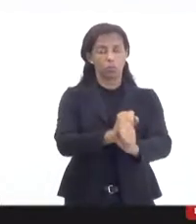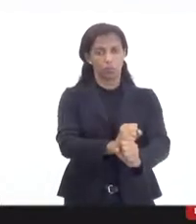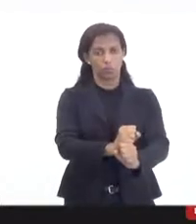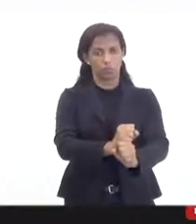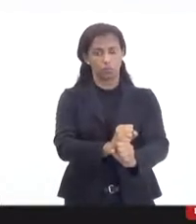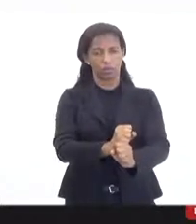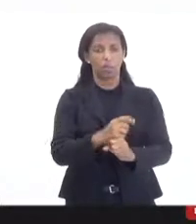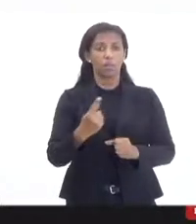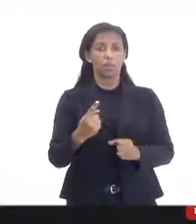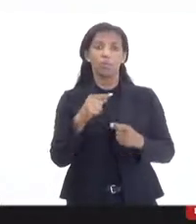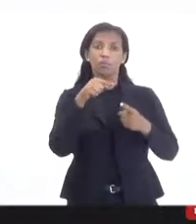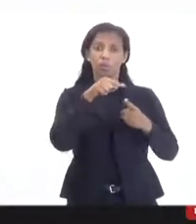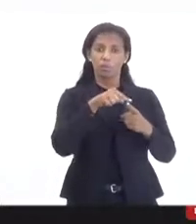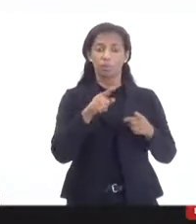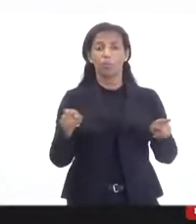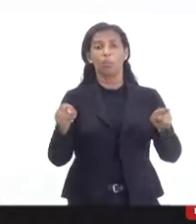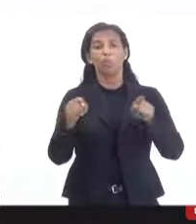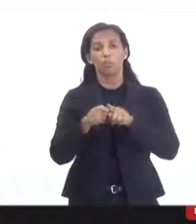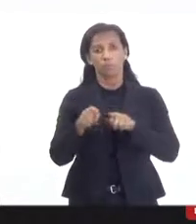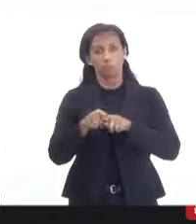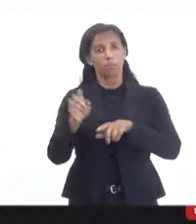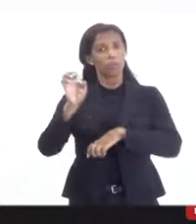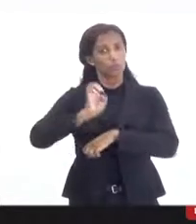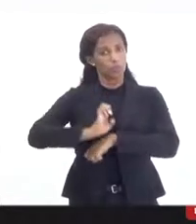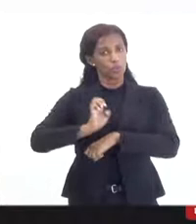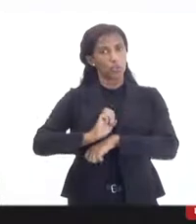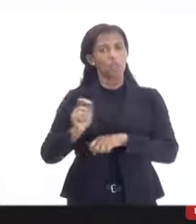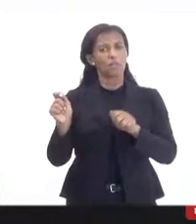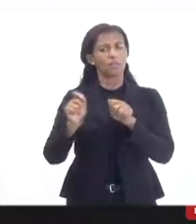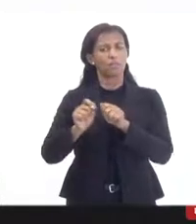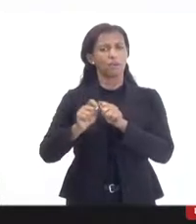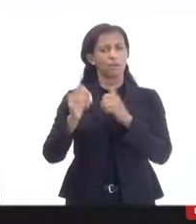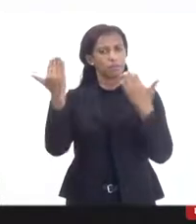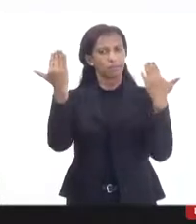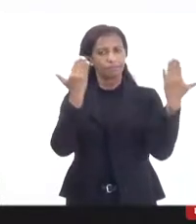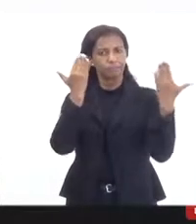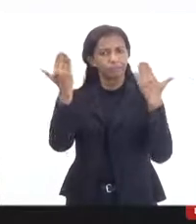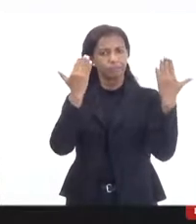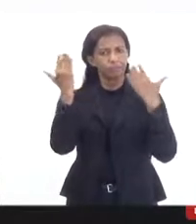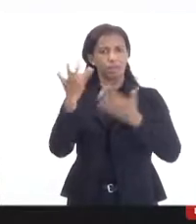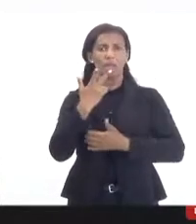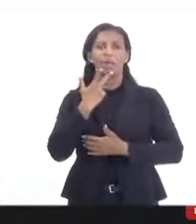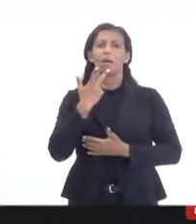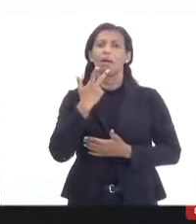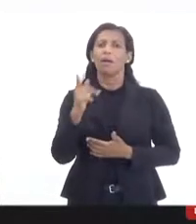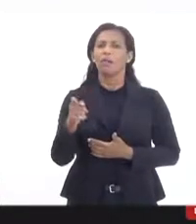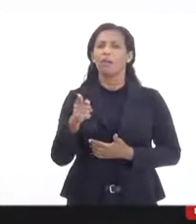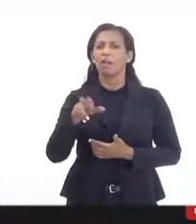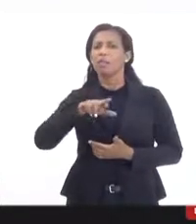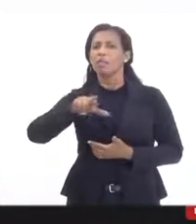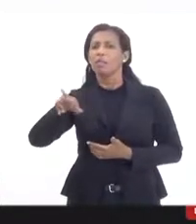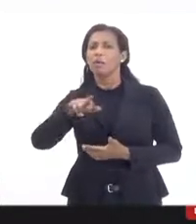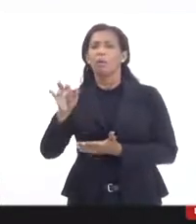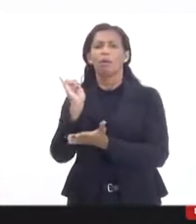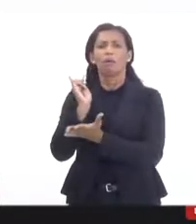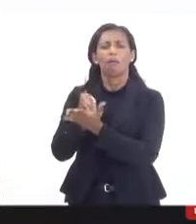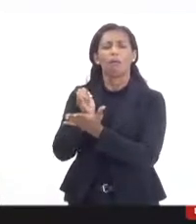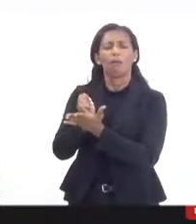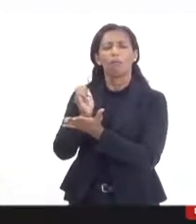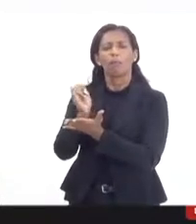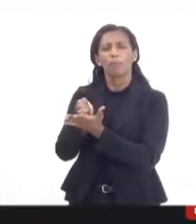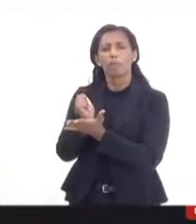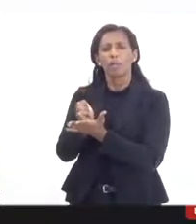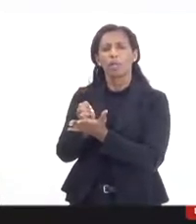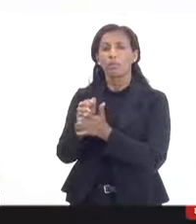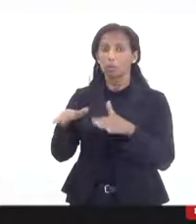só esse ponto, como também o Estado ele faz uma analogia a falar que essas operações não são tributadas, quando, na verdade,